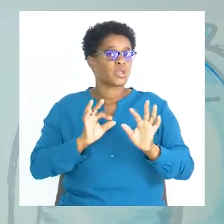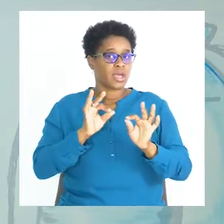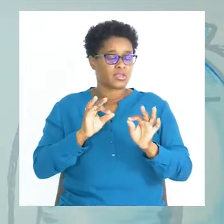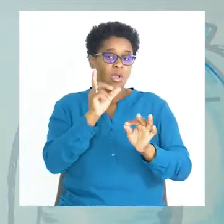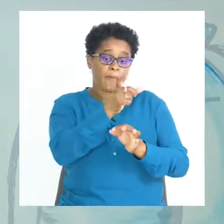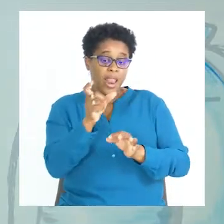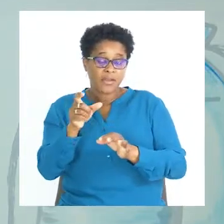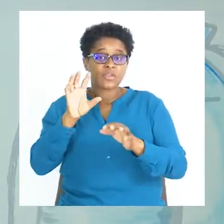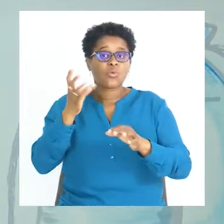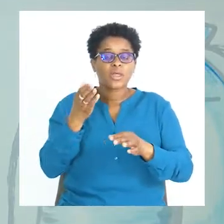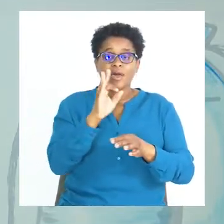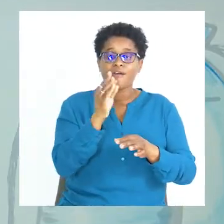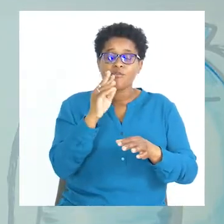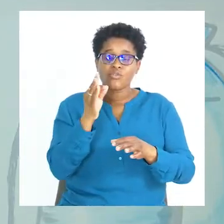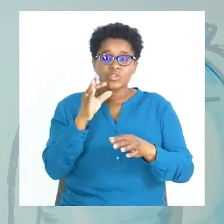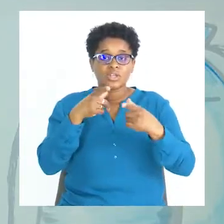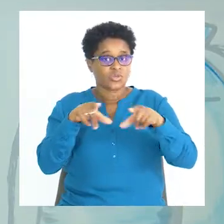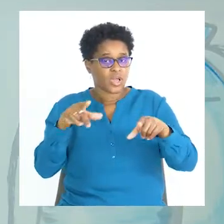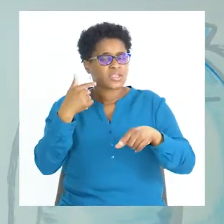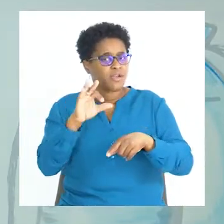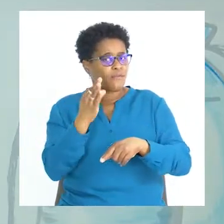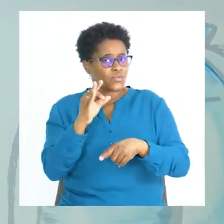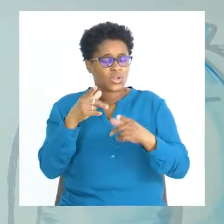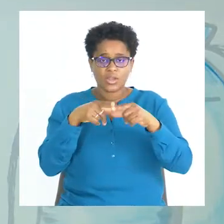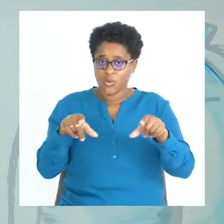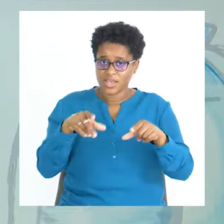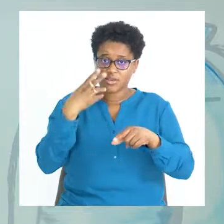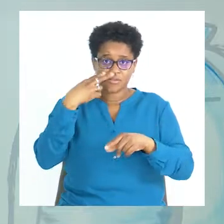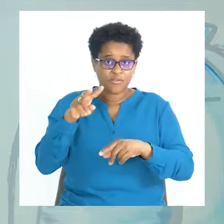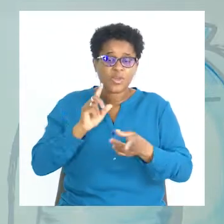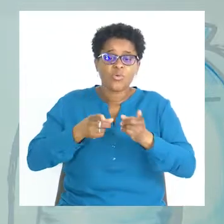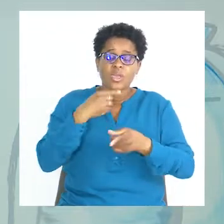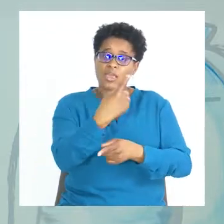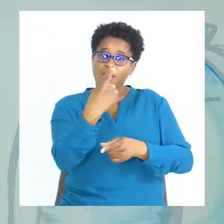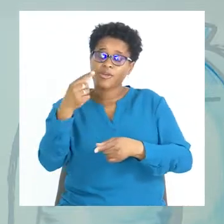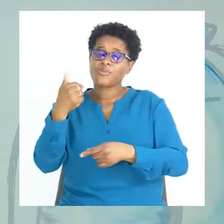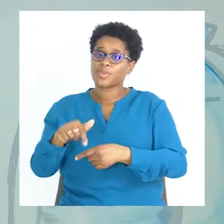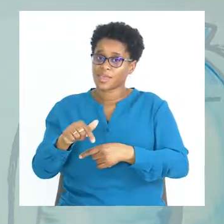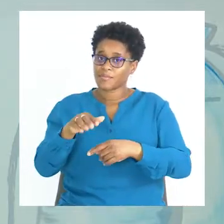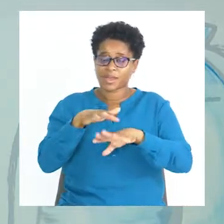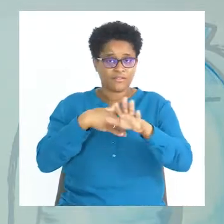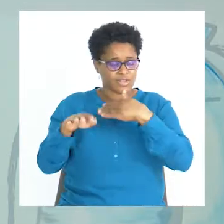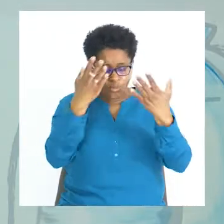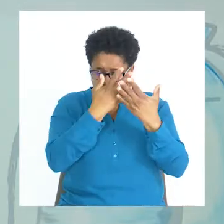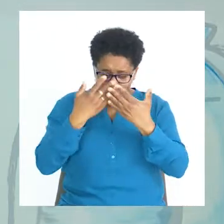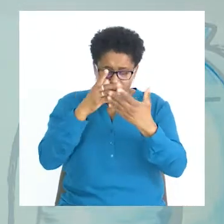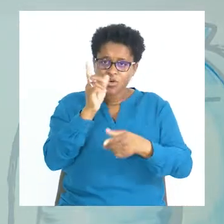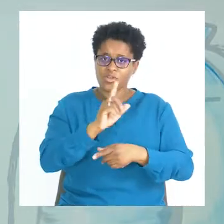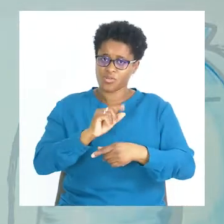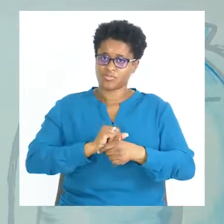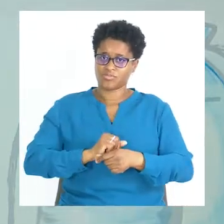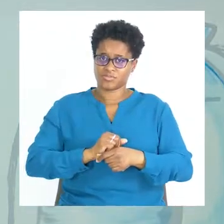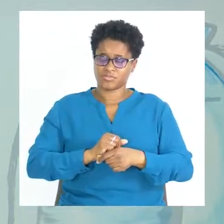cuidado com os vocábulos, e quando é função de linguagem, é função de linguagem. E vamos ver o que é que cada um tem para não fazeres